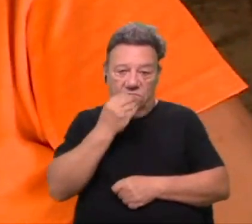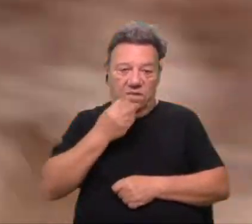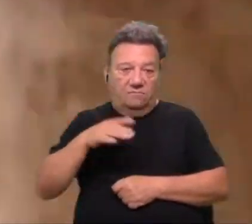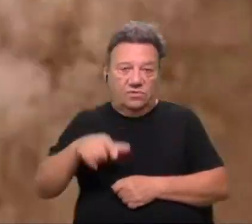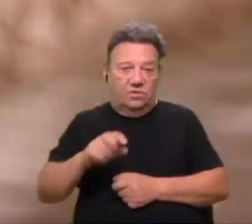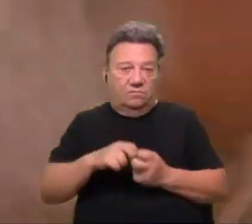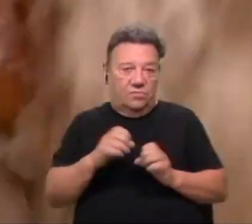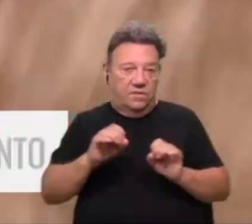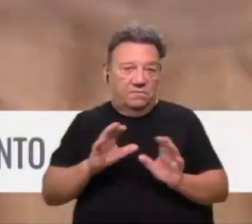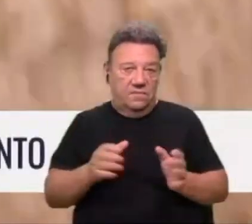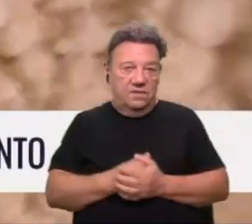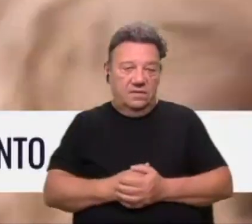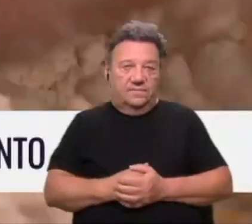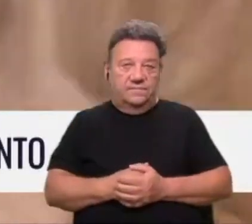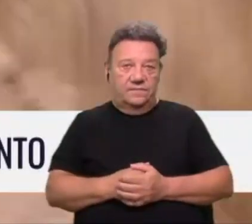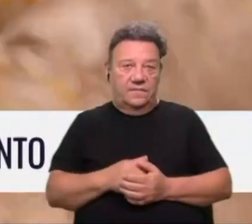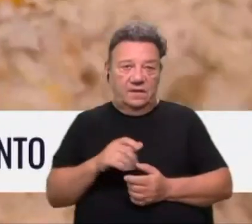que eles não tem problema nenhum